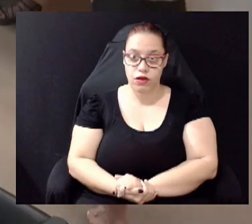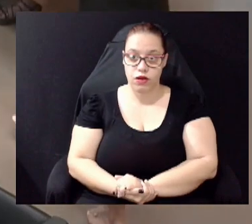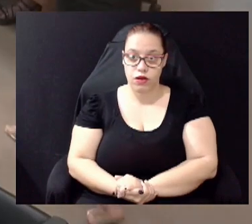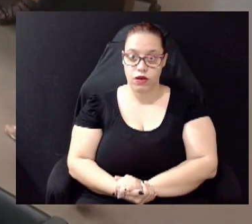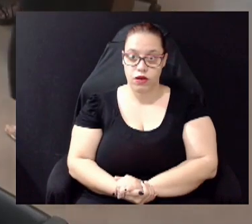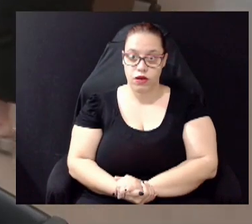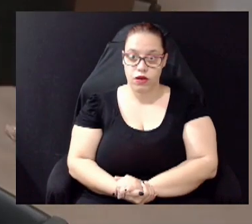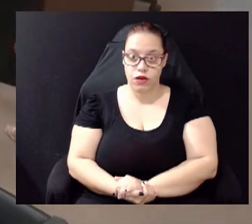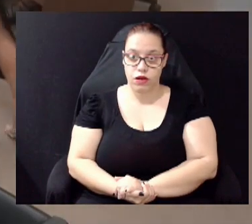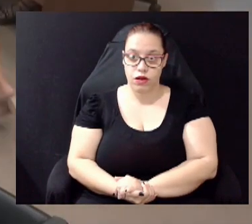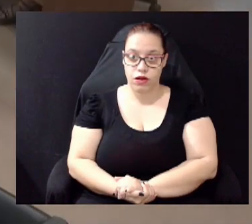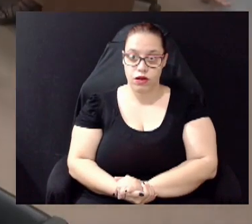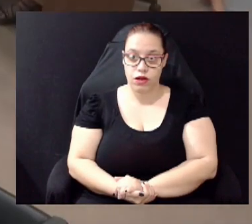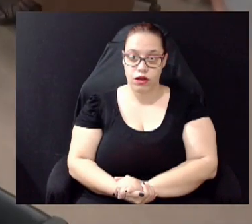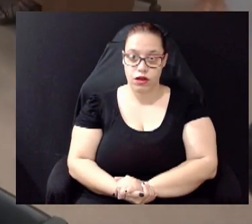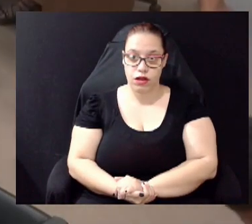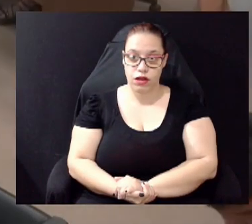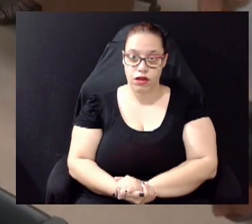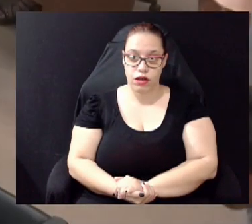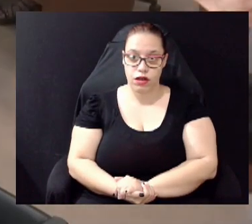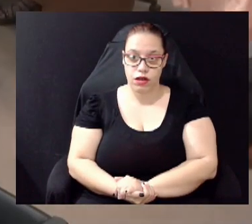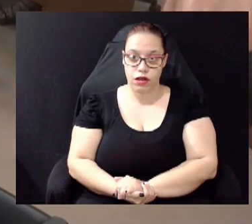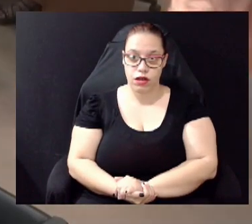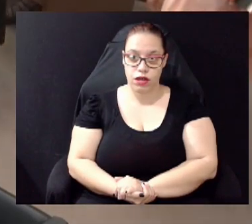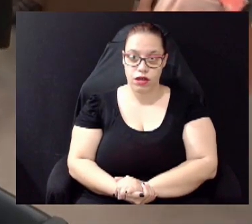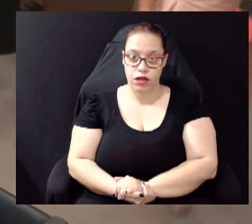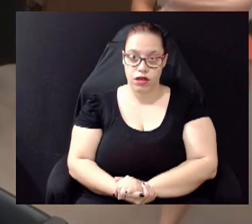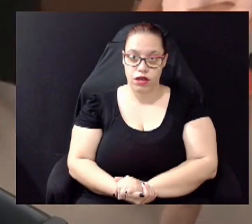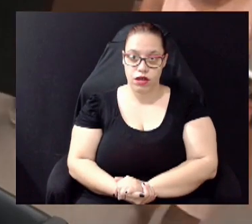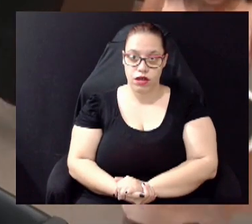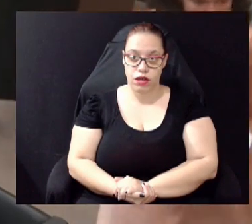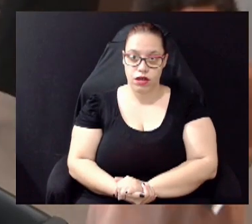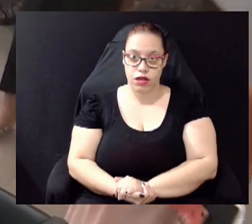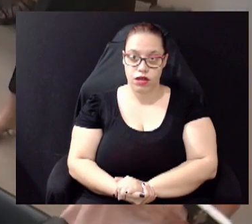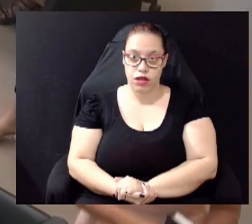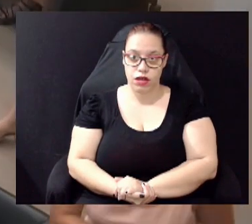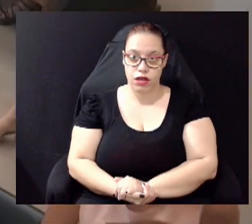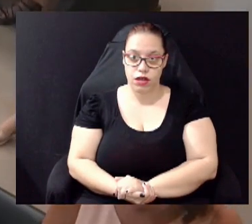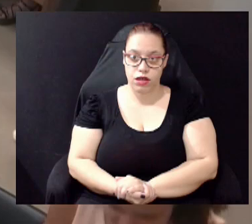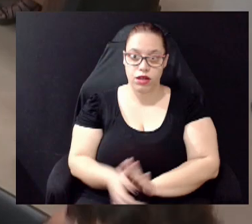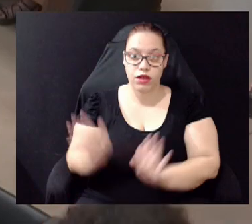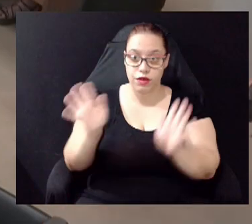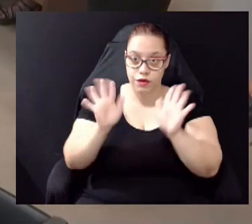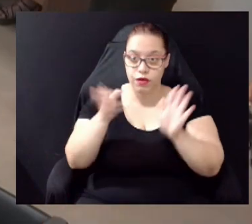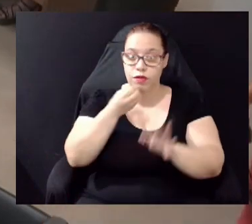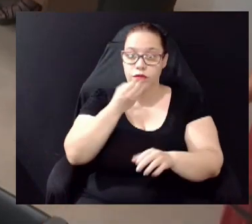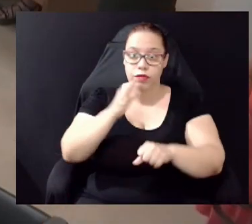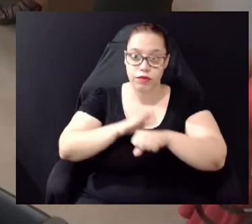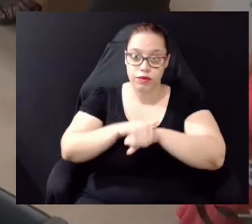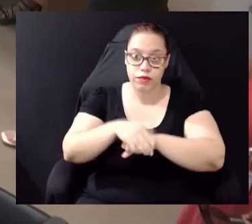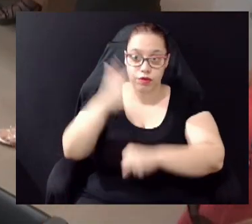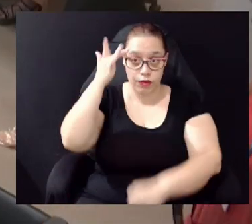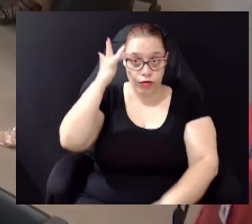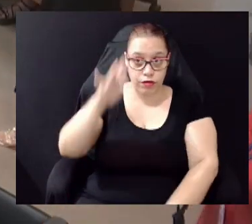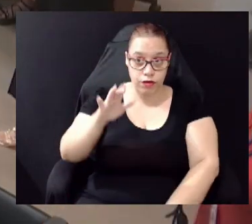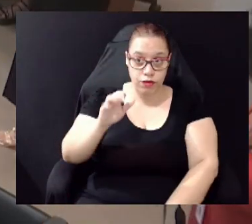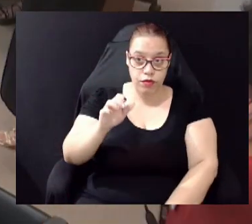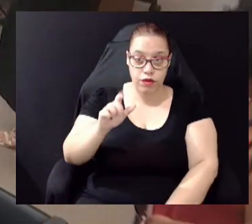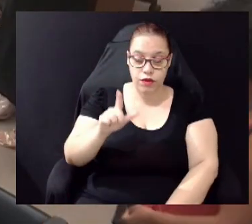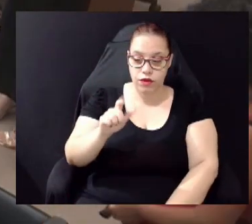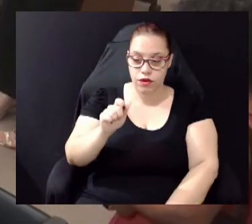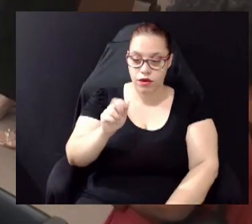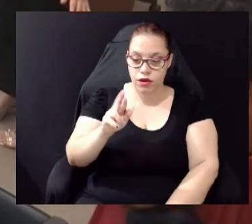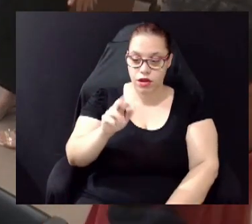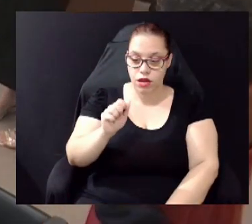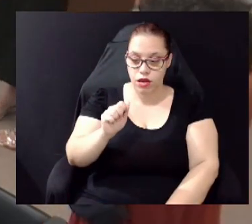Acho que é melhor lá, né? Acho que tanto faz, Lara. Não faz? Oi, gente, boa noite. Para quem não me conhece, sou Lara Santana. Fui